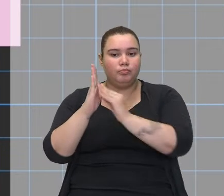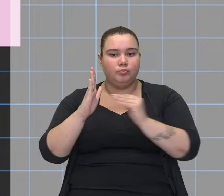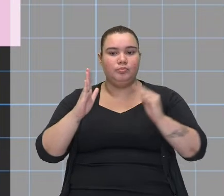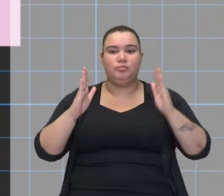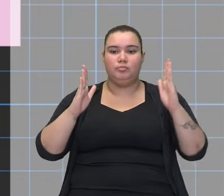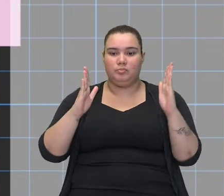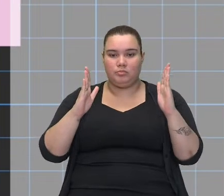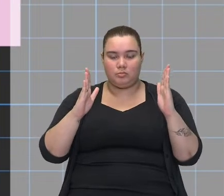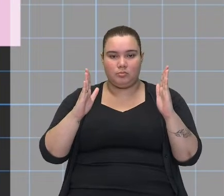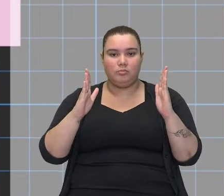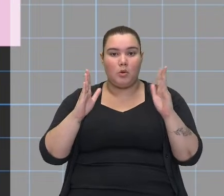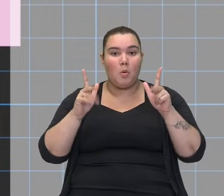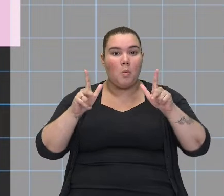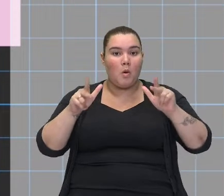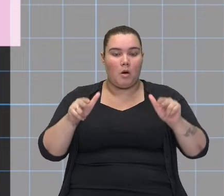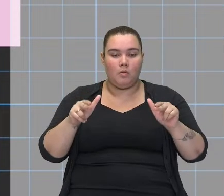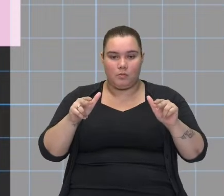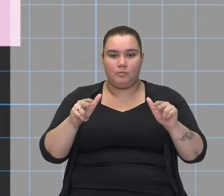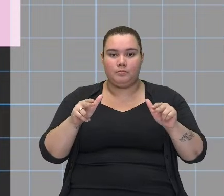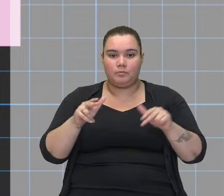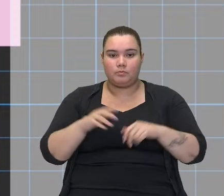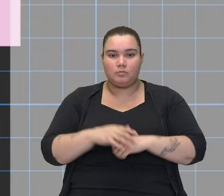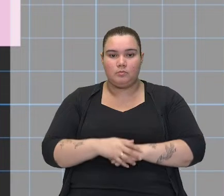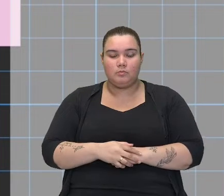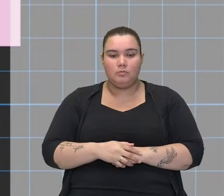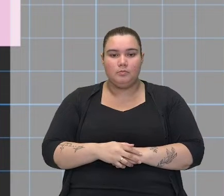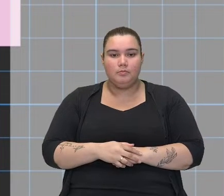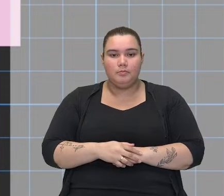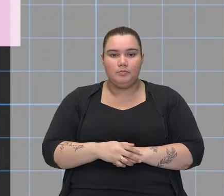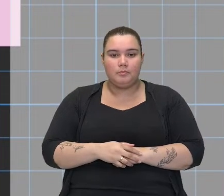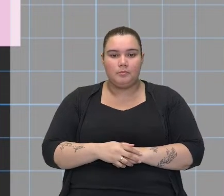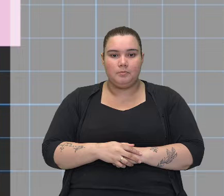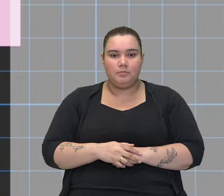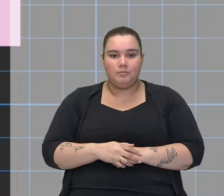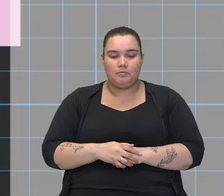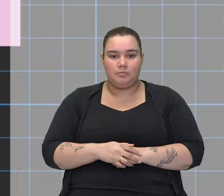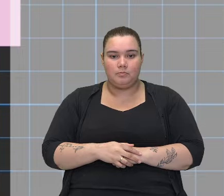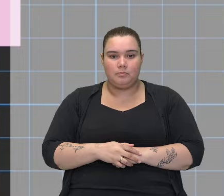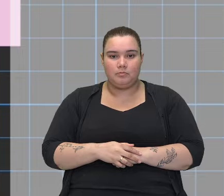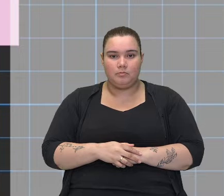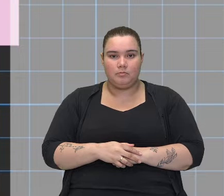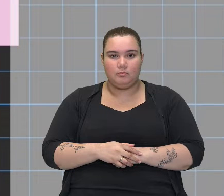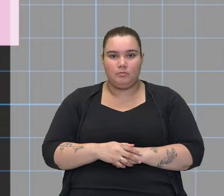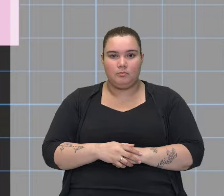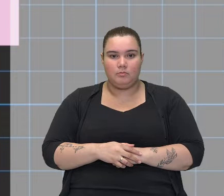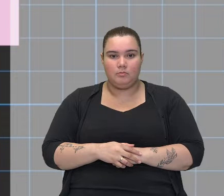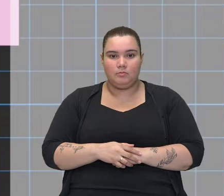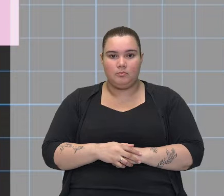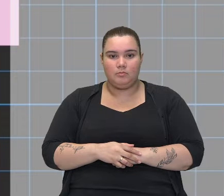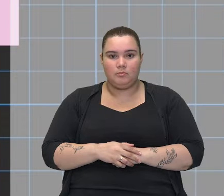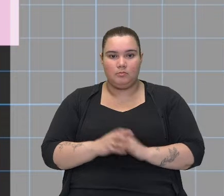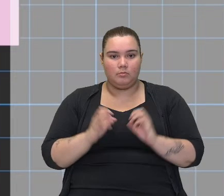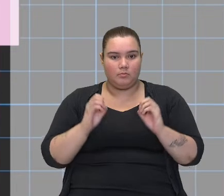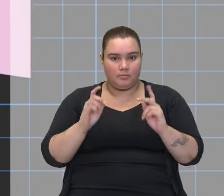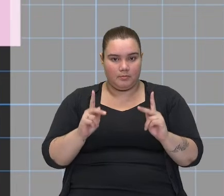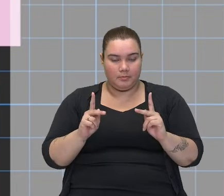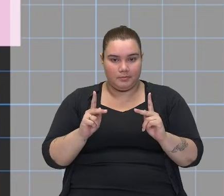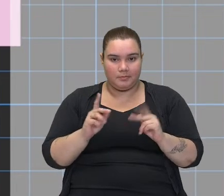Na mesma distância aí do eixo vermelho, né? Tá bom? Na